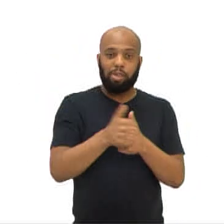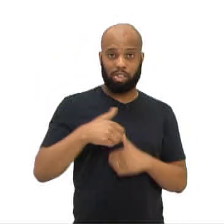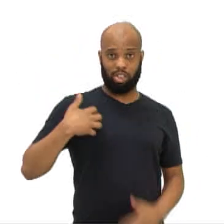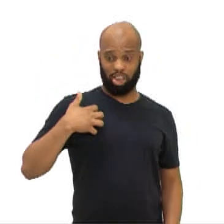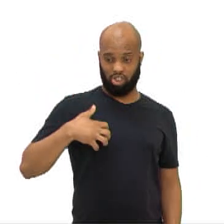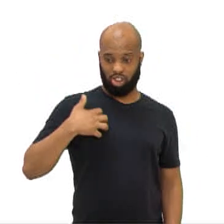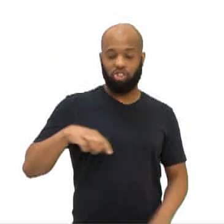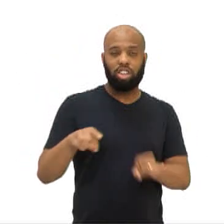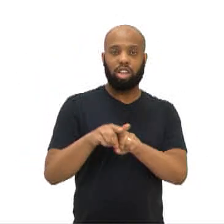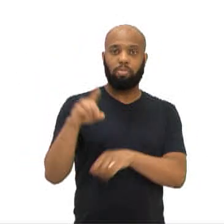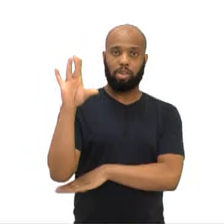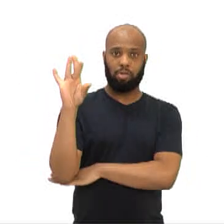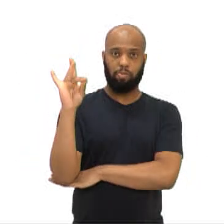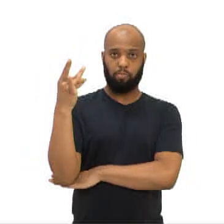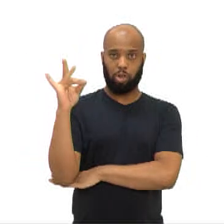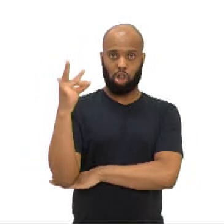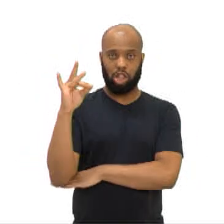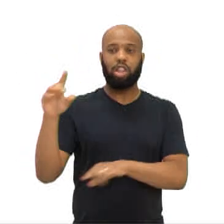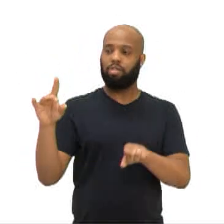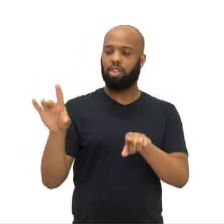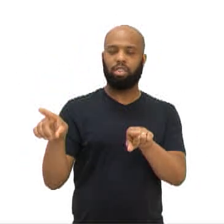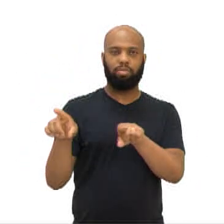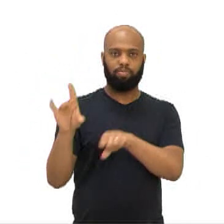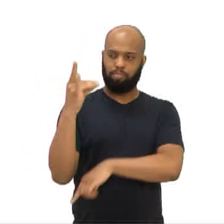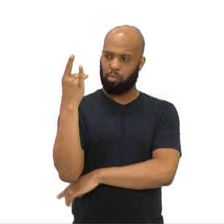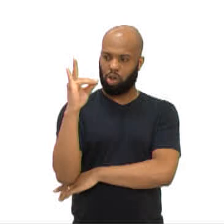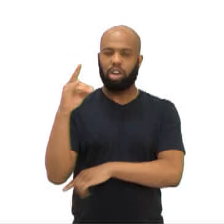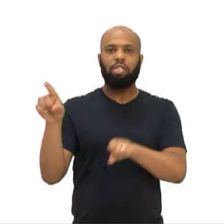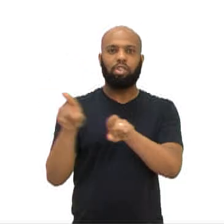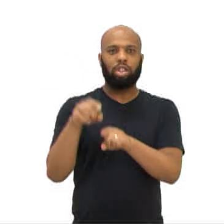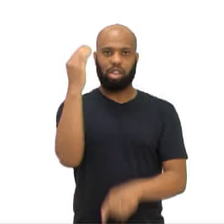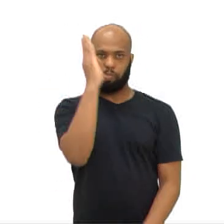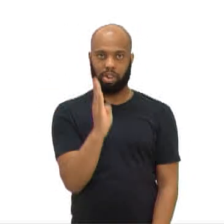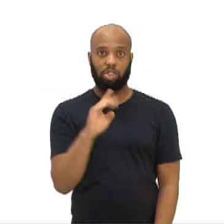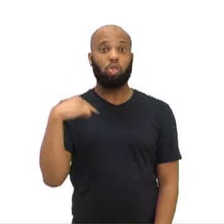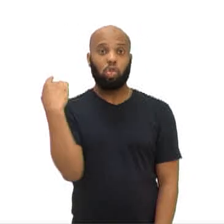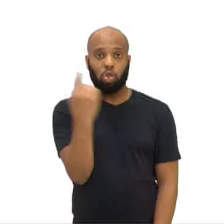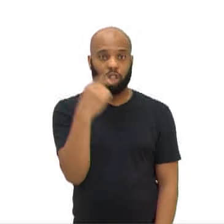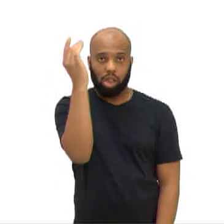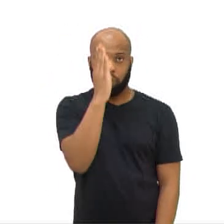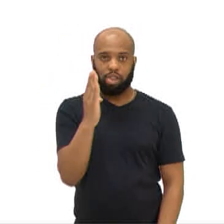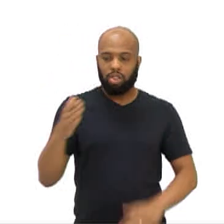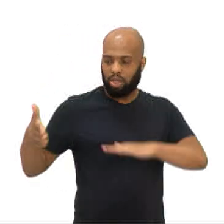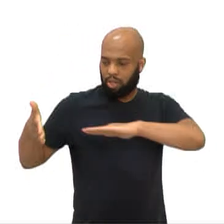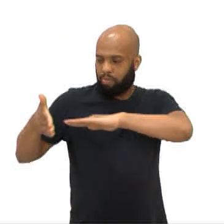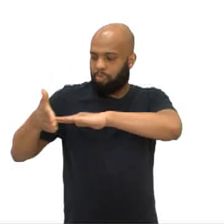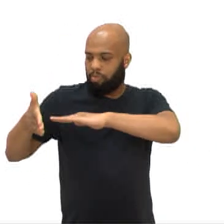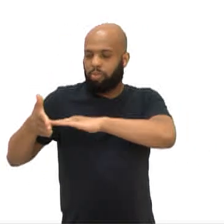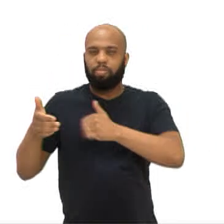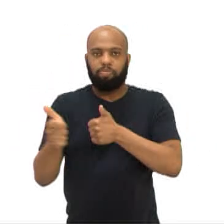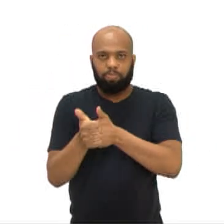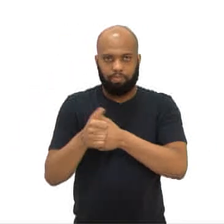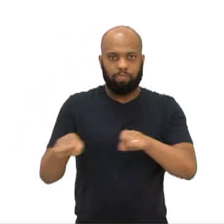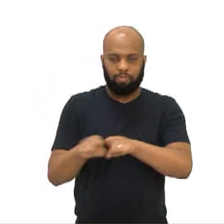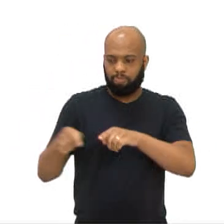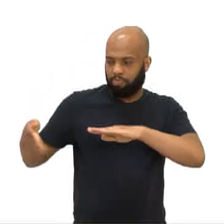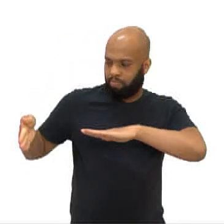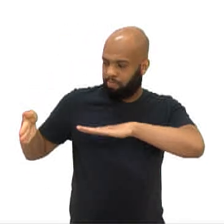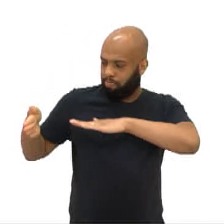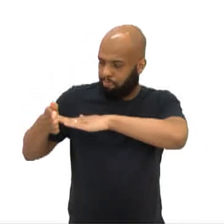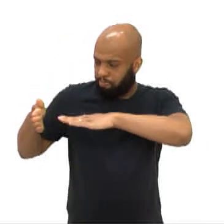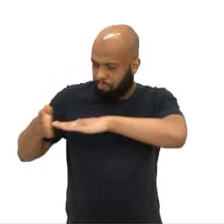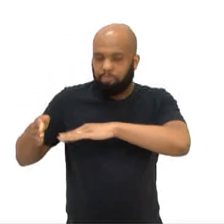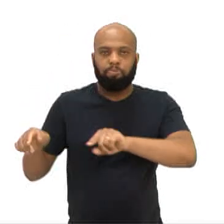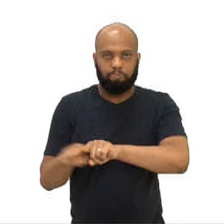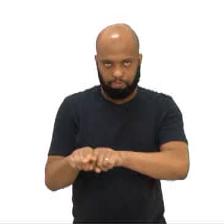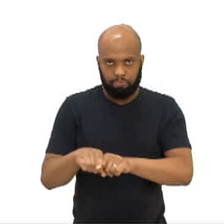Bolívia e com Brasil. Então, nós brasileiros hacemos fronteira com os paraguaios, ¿sí? E dos